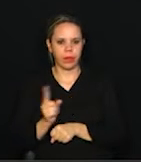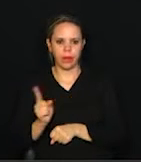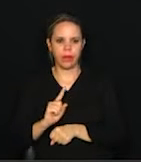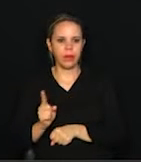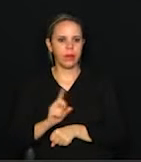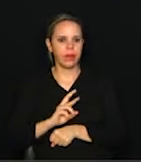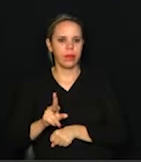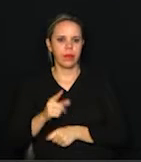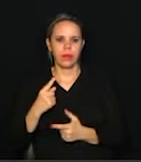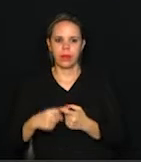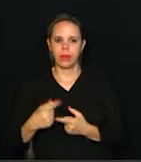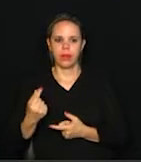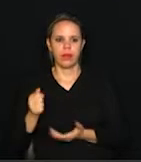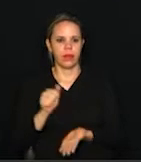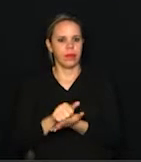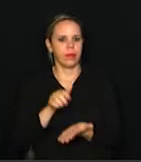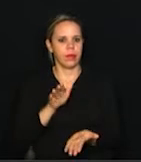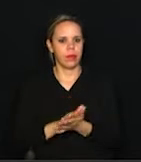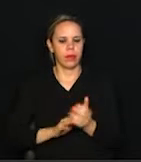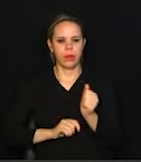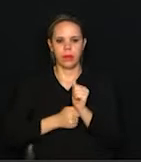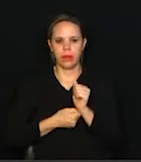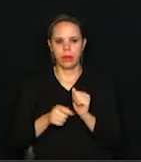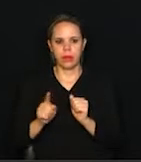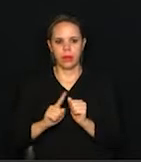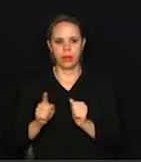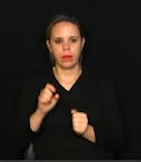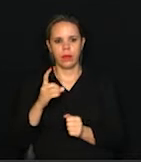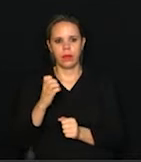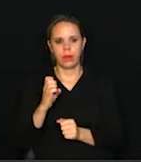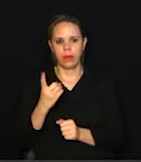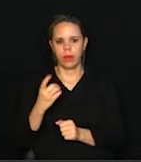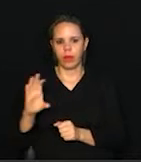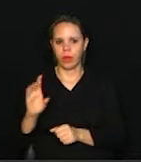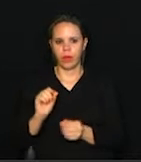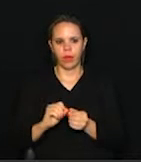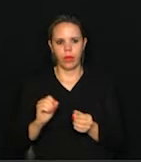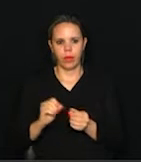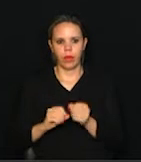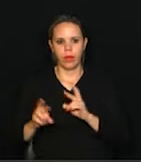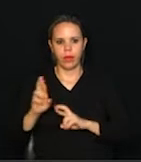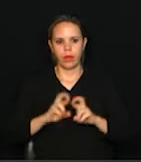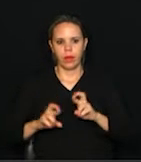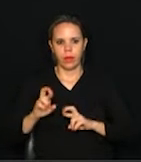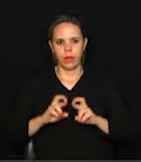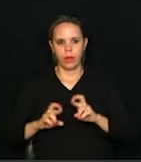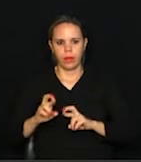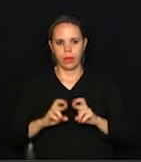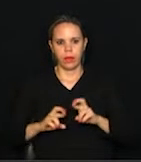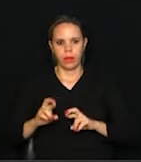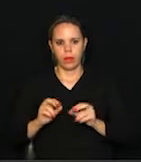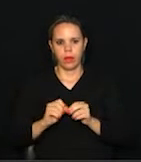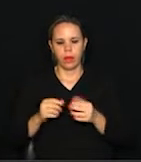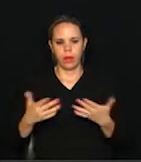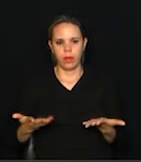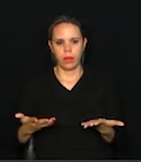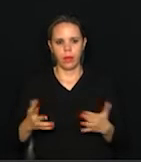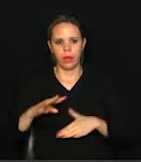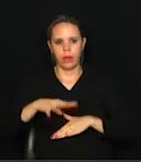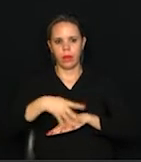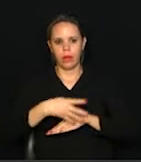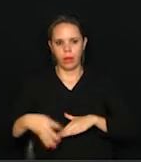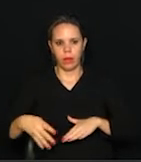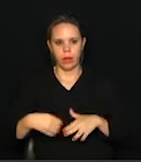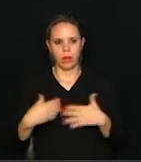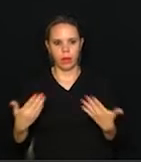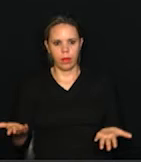porque o dinheiro das multas foi bloqueado que a Indec vai deixar de fazer uma fiscalização, vai deixar de fazer uma sinalização.